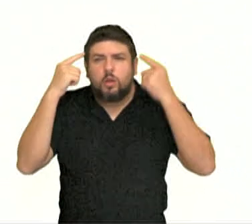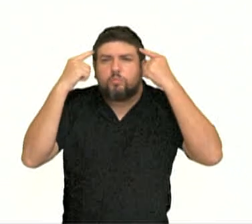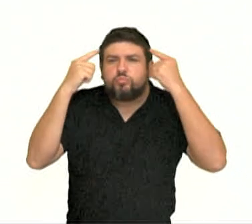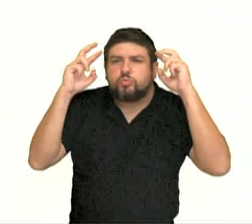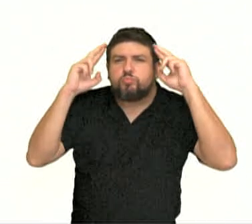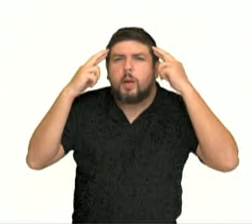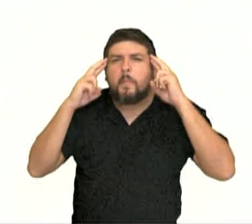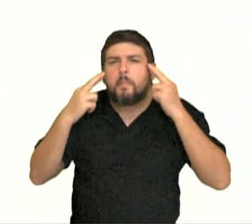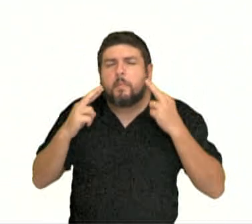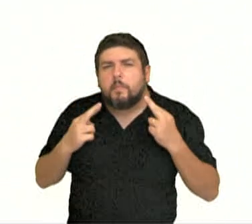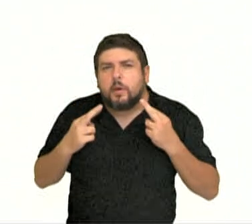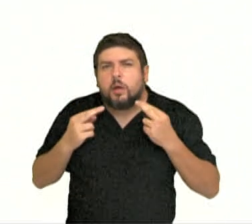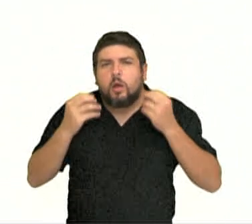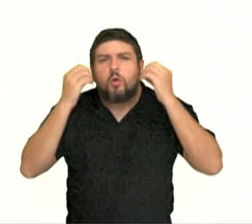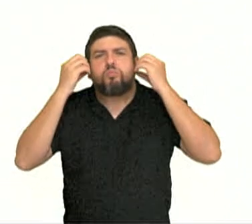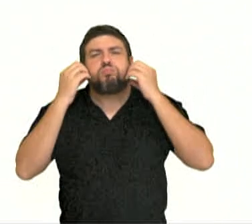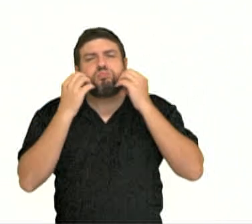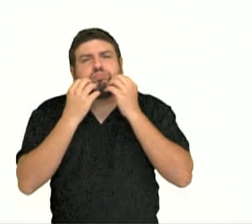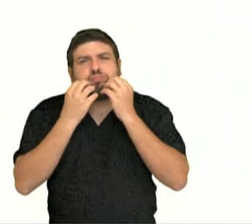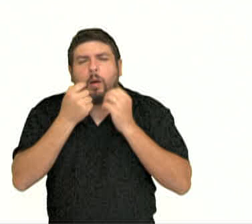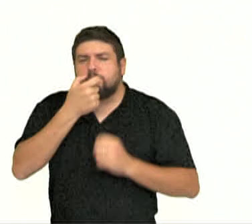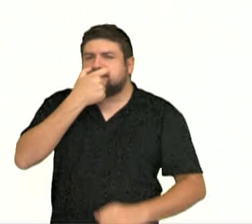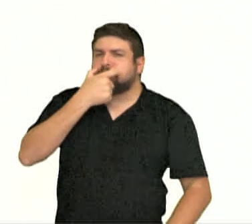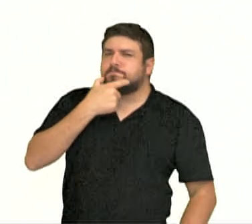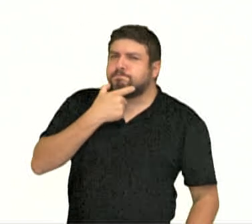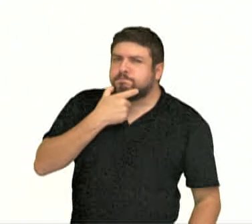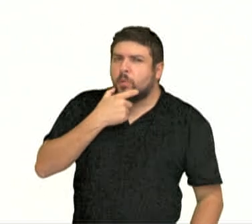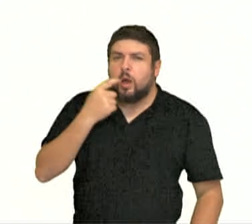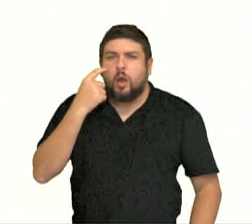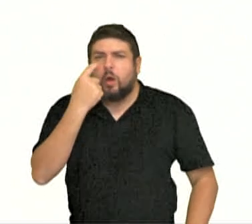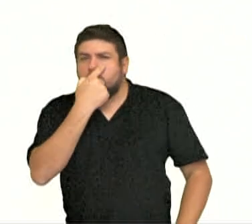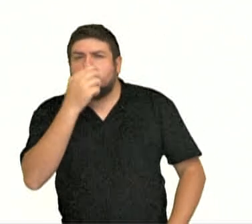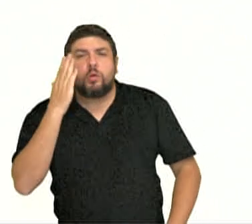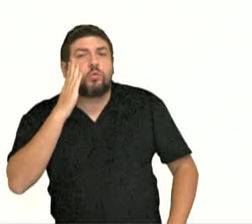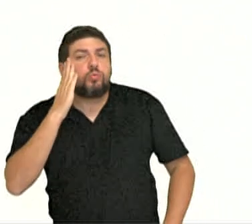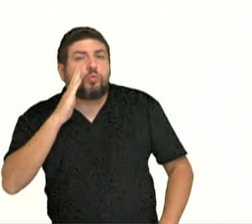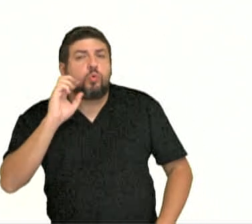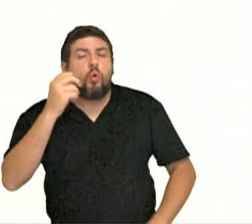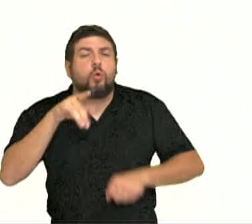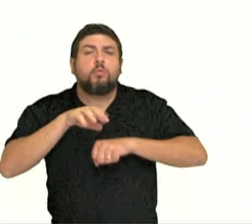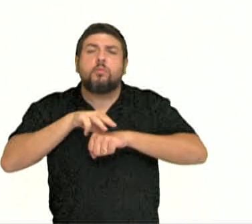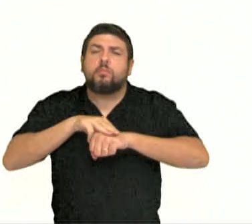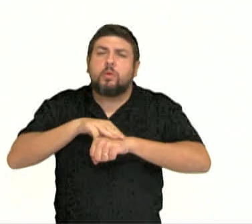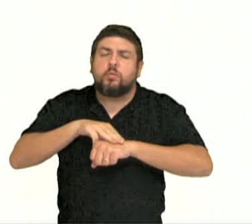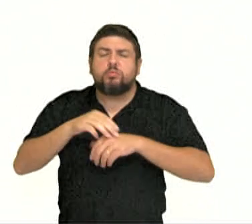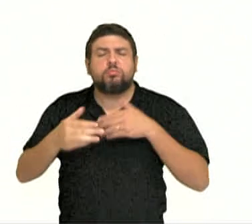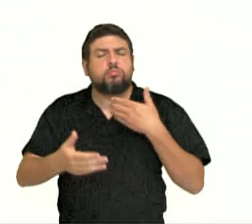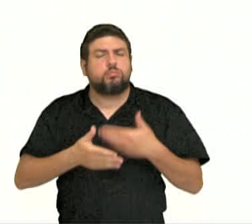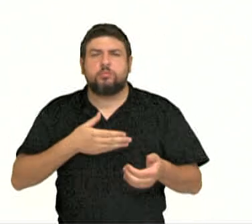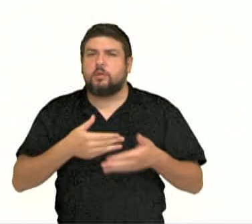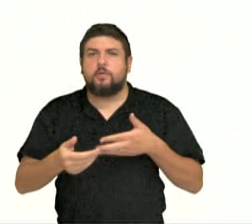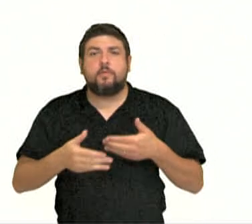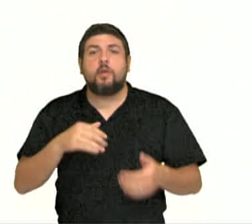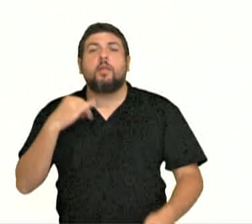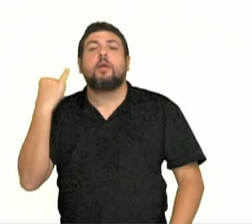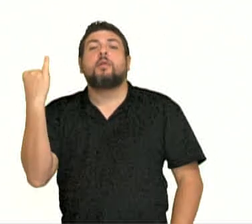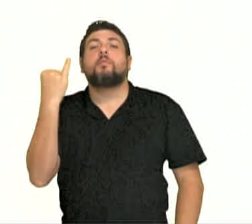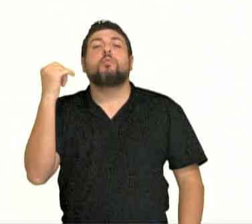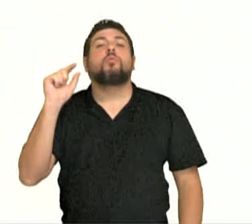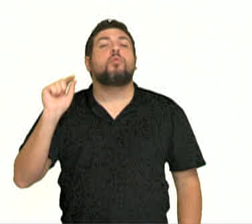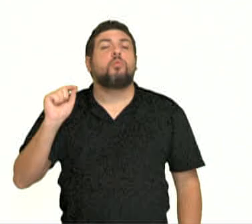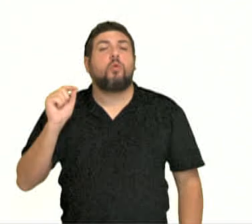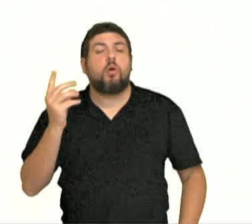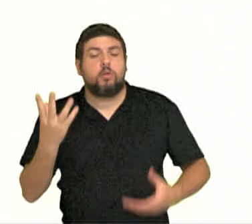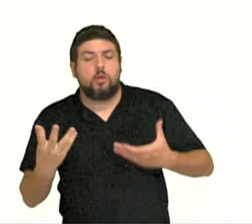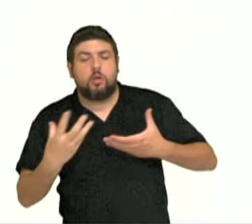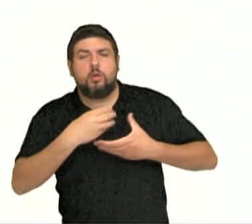bigode, se tem os olhos azuis ou marrons, não importa, não é verdade? Importa quem você é, quem nós somos,